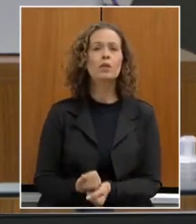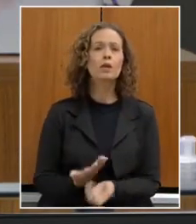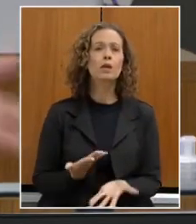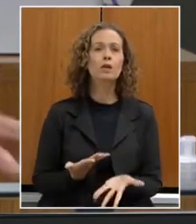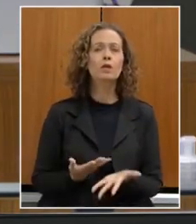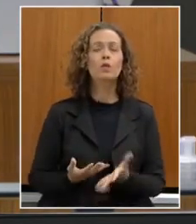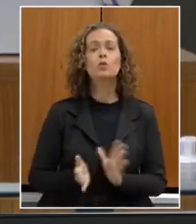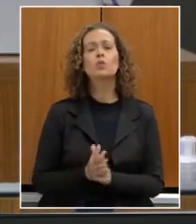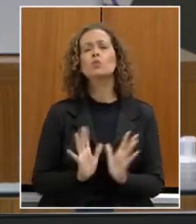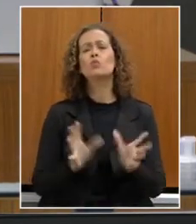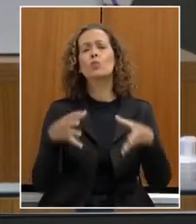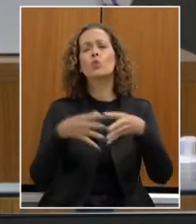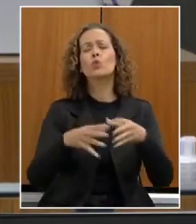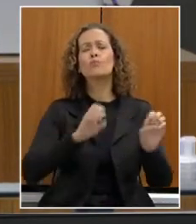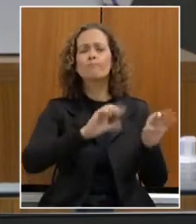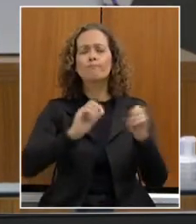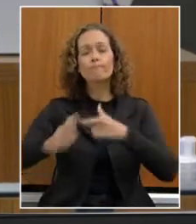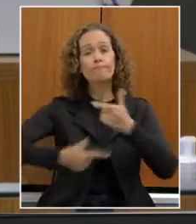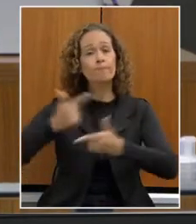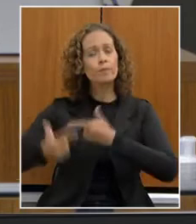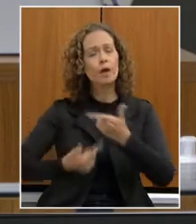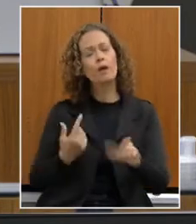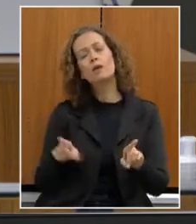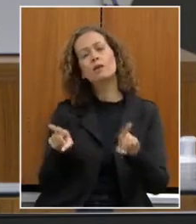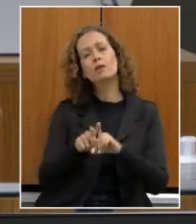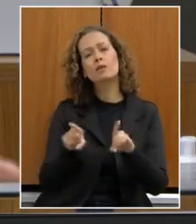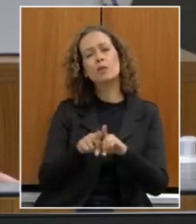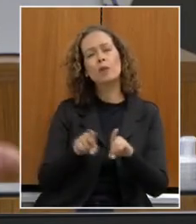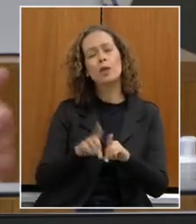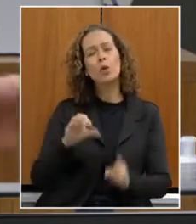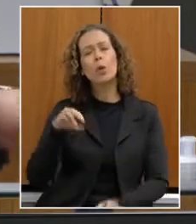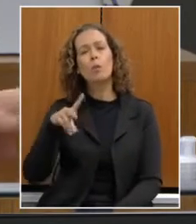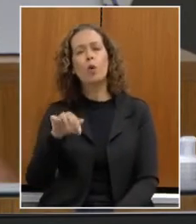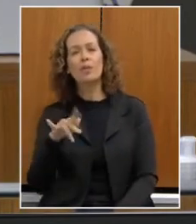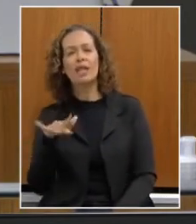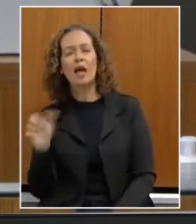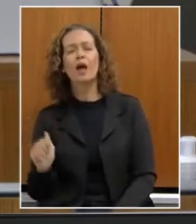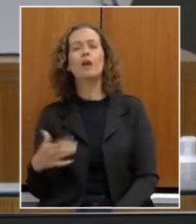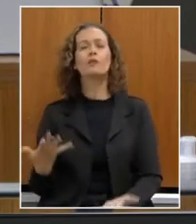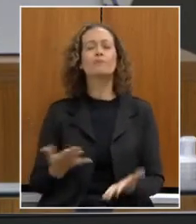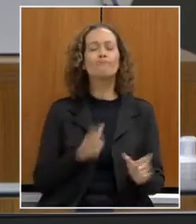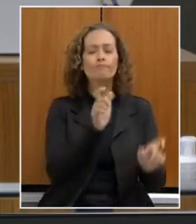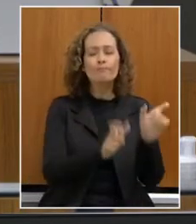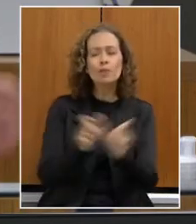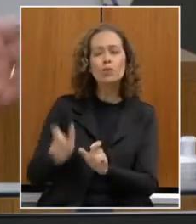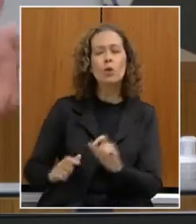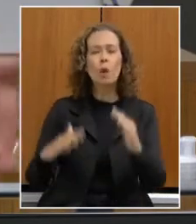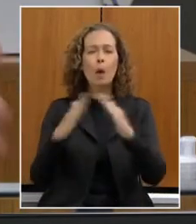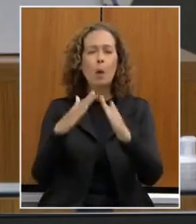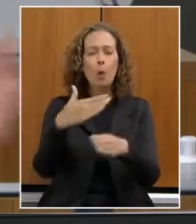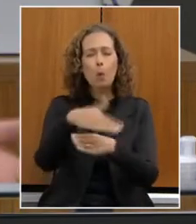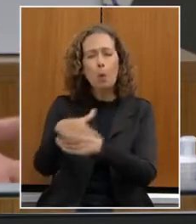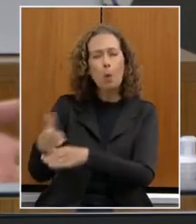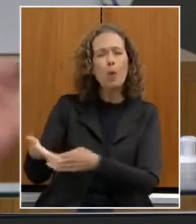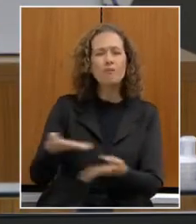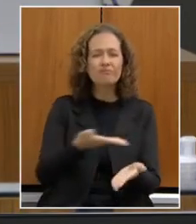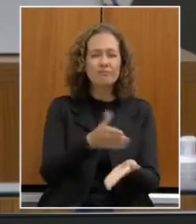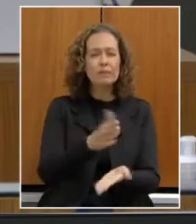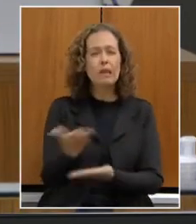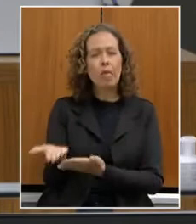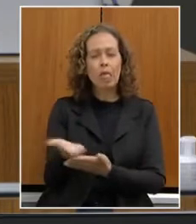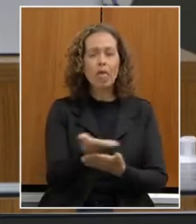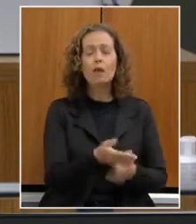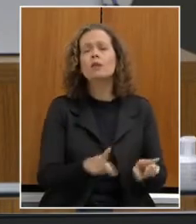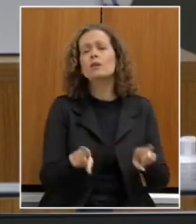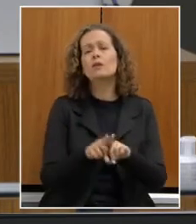ordem e comorbidades ainda o restinho e moradores de rua e os caminhoneiros apesar de alguns municípios já terem vacinados com